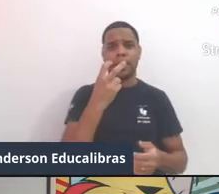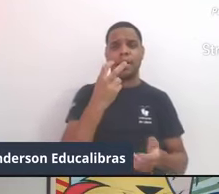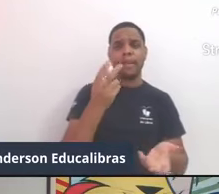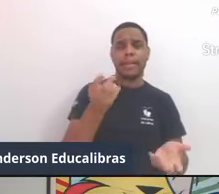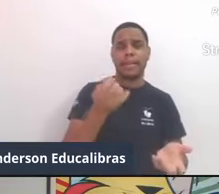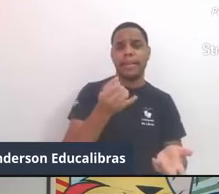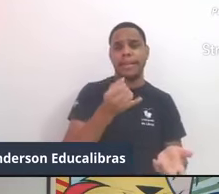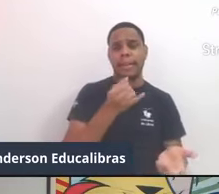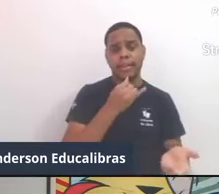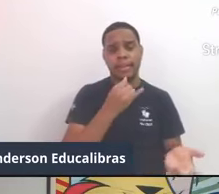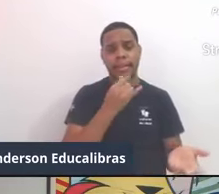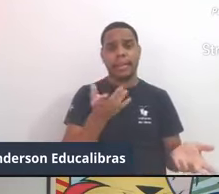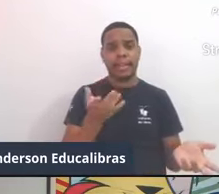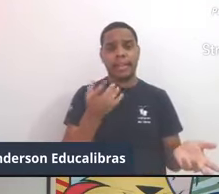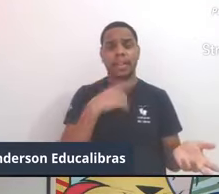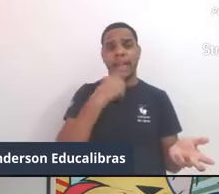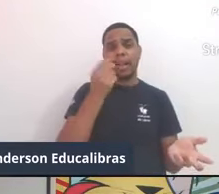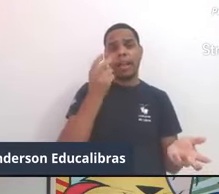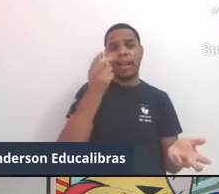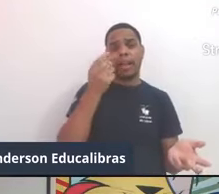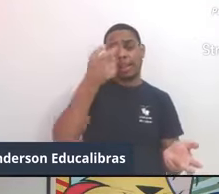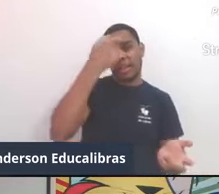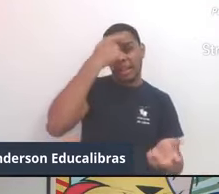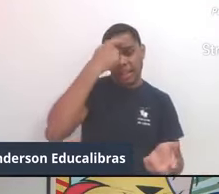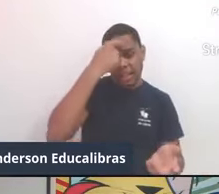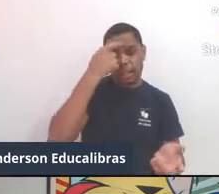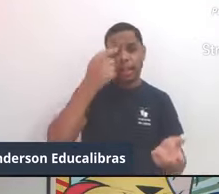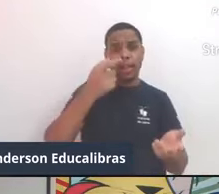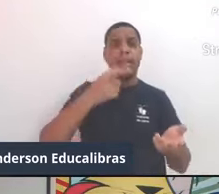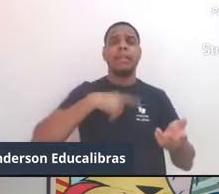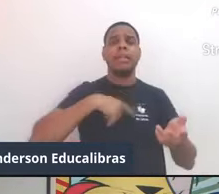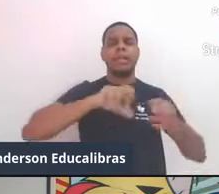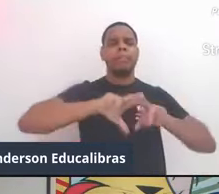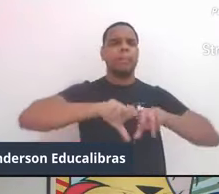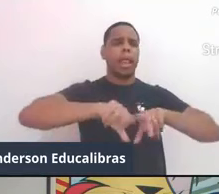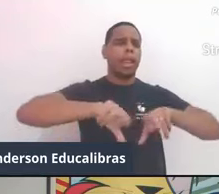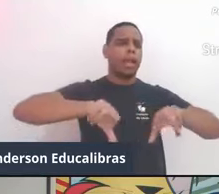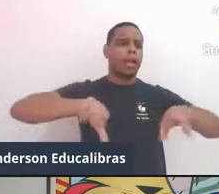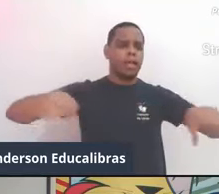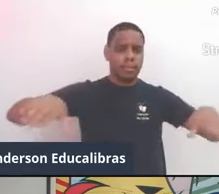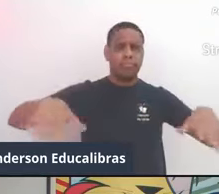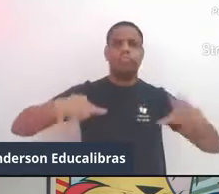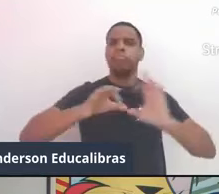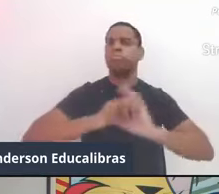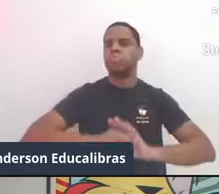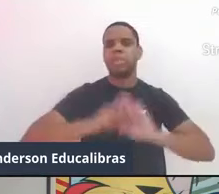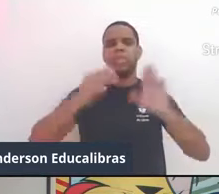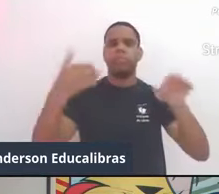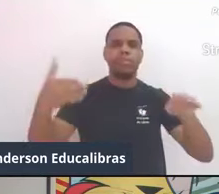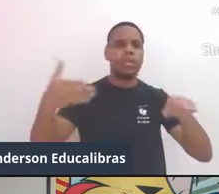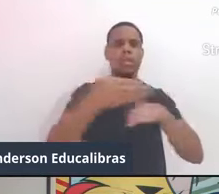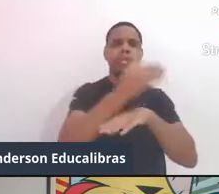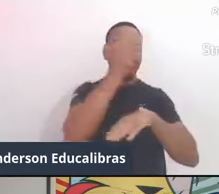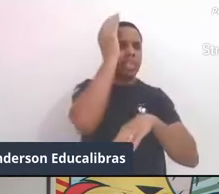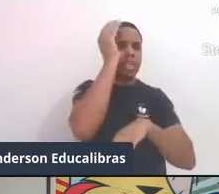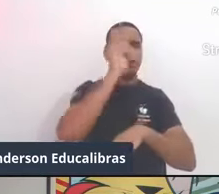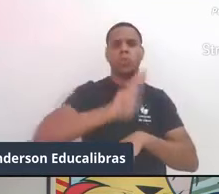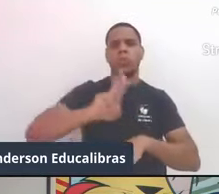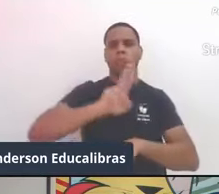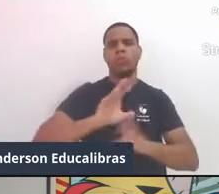vista intelectual, enfim, que tenha toda a facilidade para isso acontecer de maneira